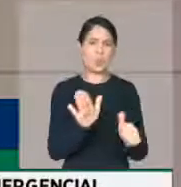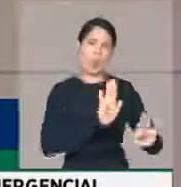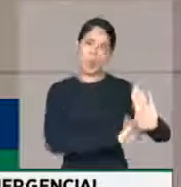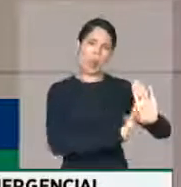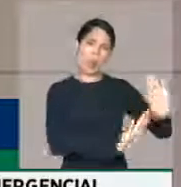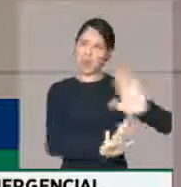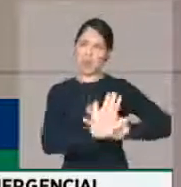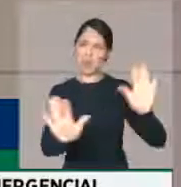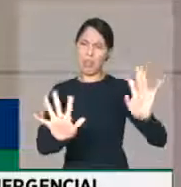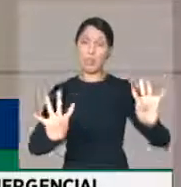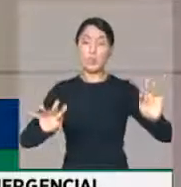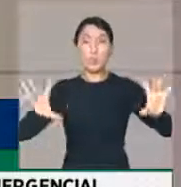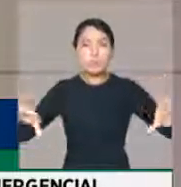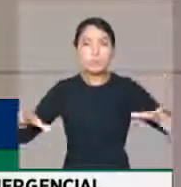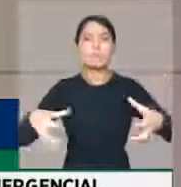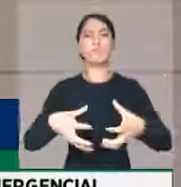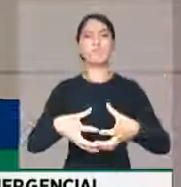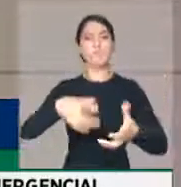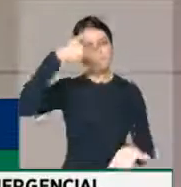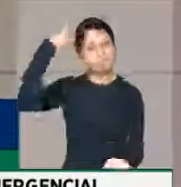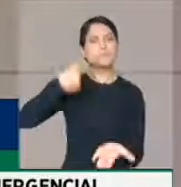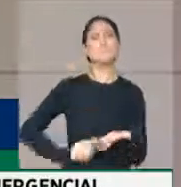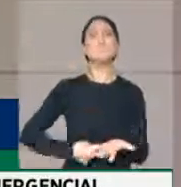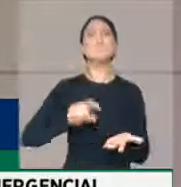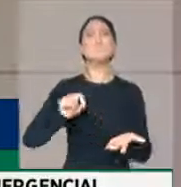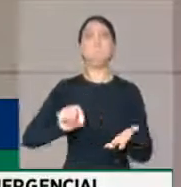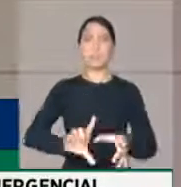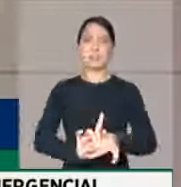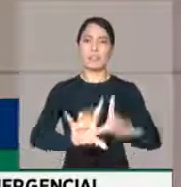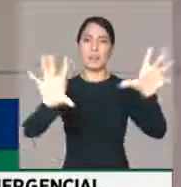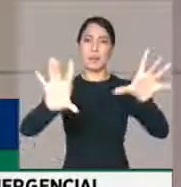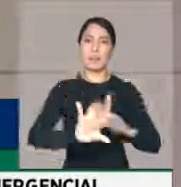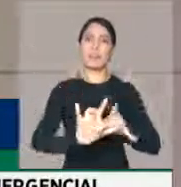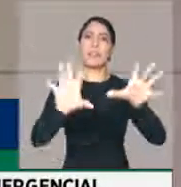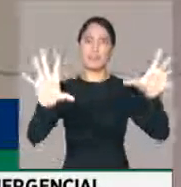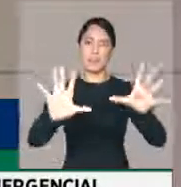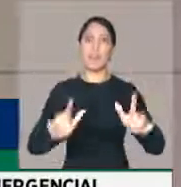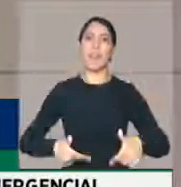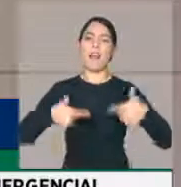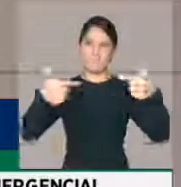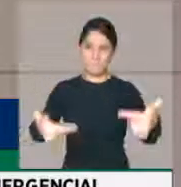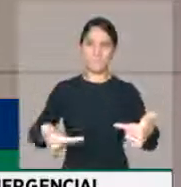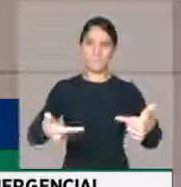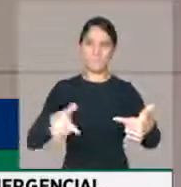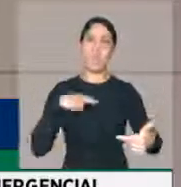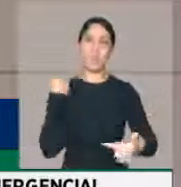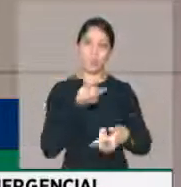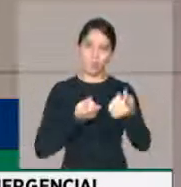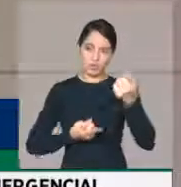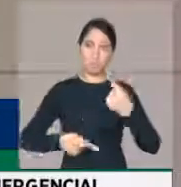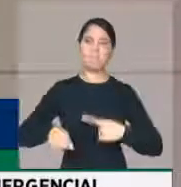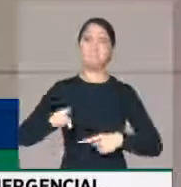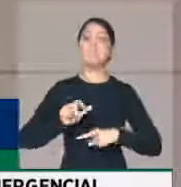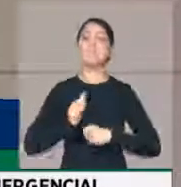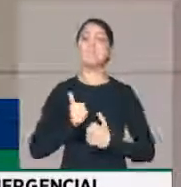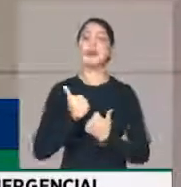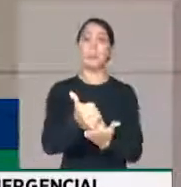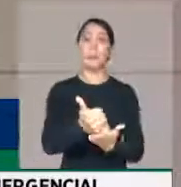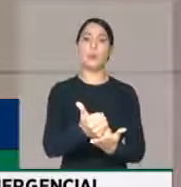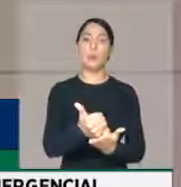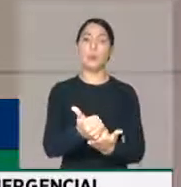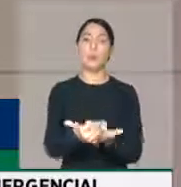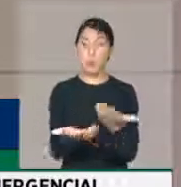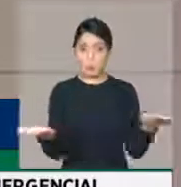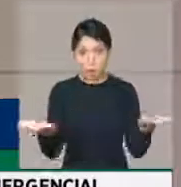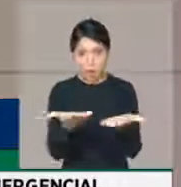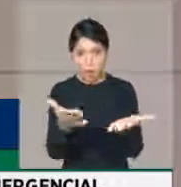É um ato de todos os que têm compromisso com essas causas que são maiores do que nós. Esse é o nosso apelo e fica aqui o nosso convite